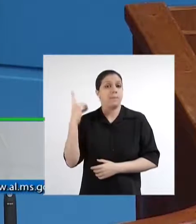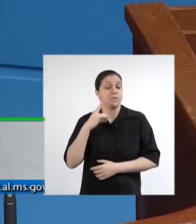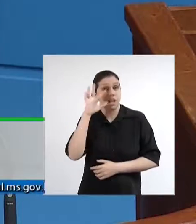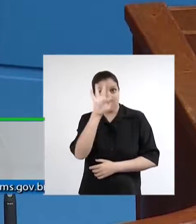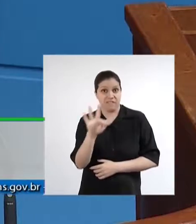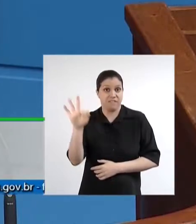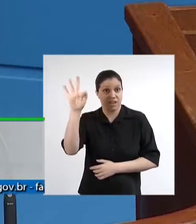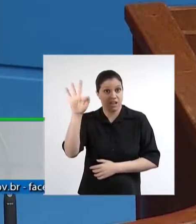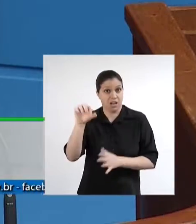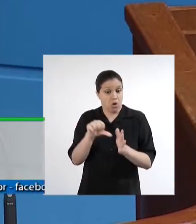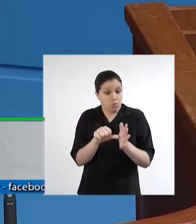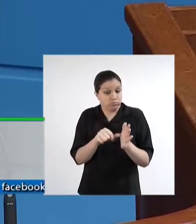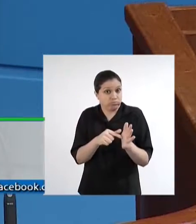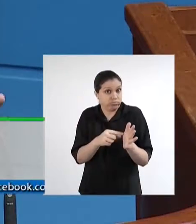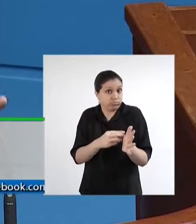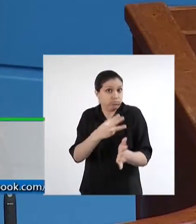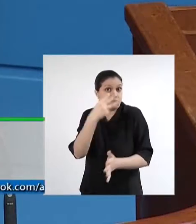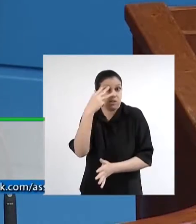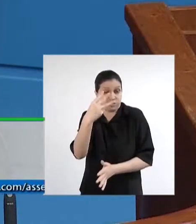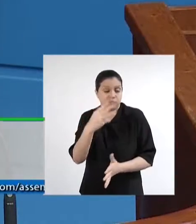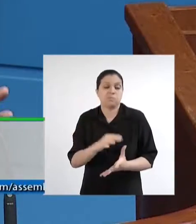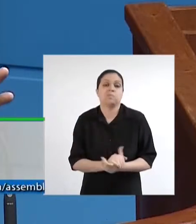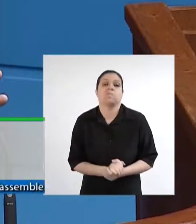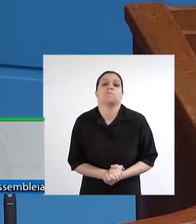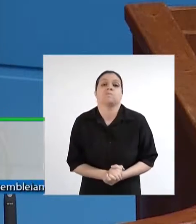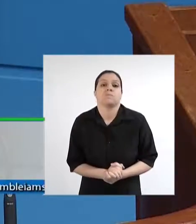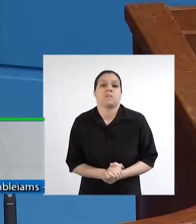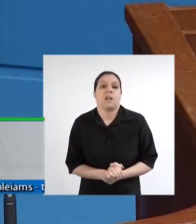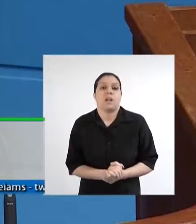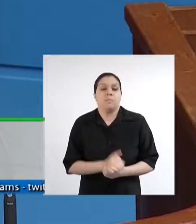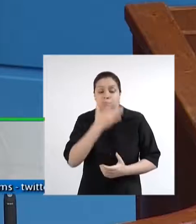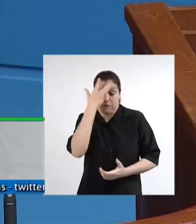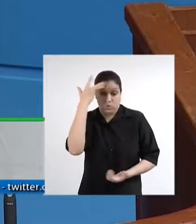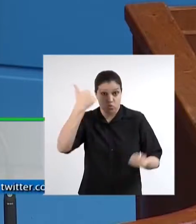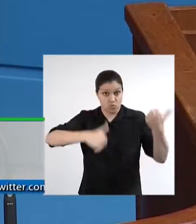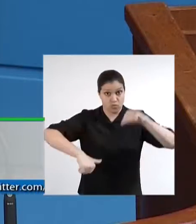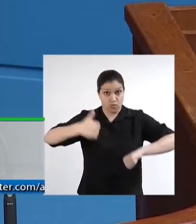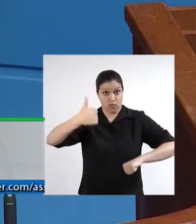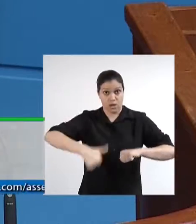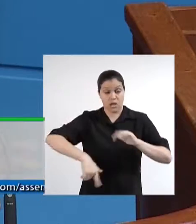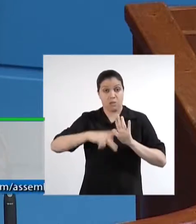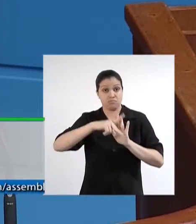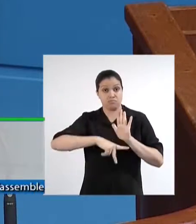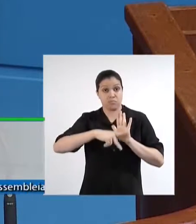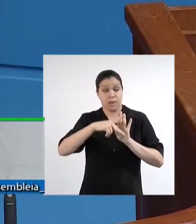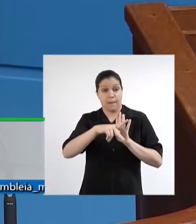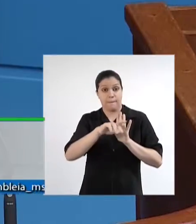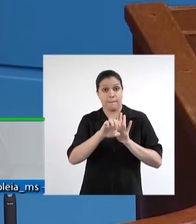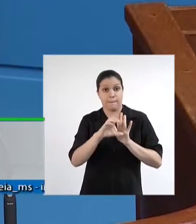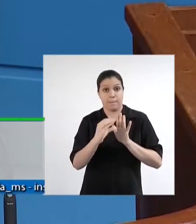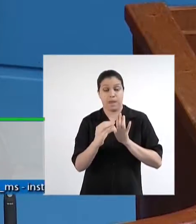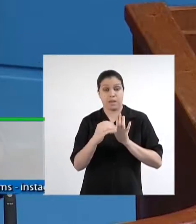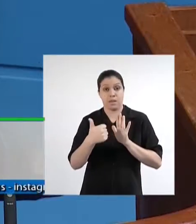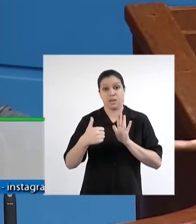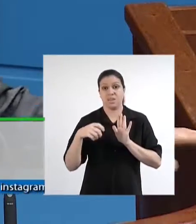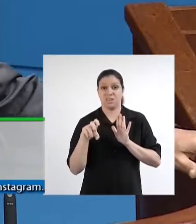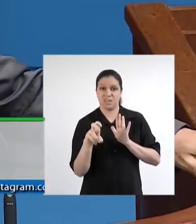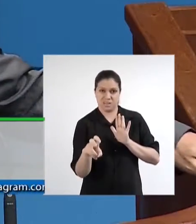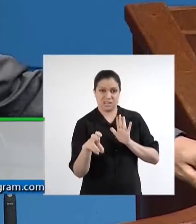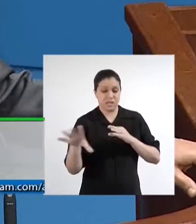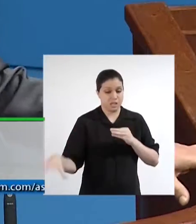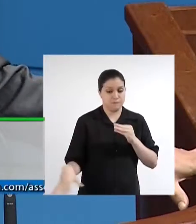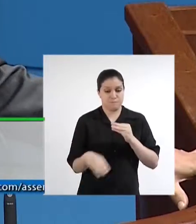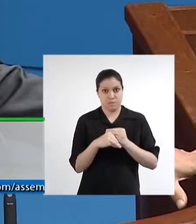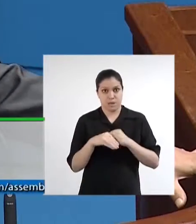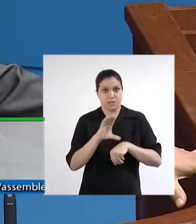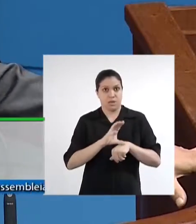3º mandato e relatora da PEC 15, projeto de emenda à Constituição, que eu acho extremamente